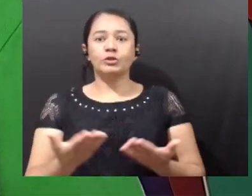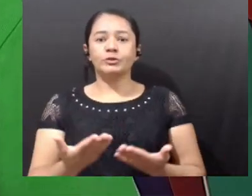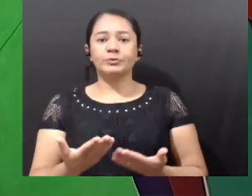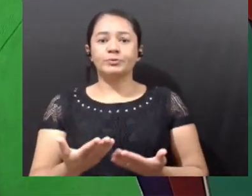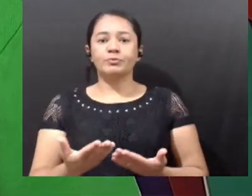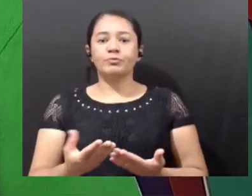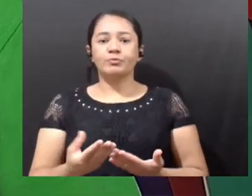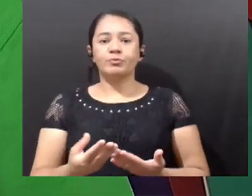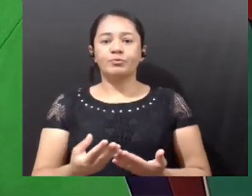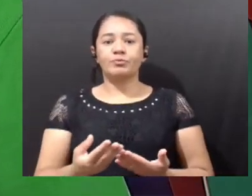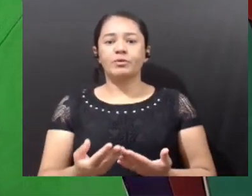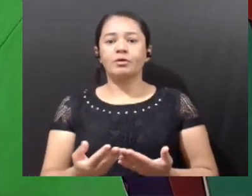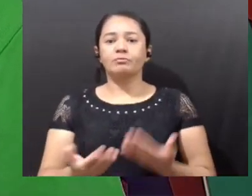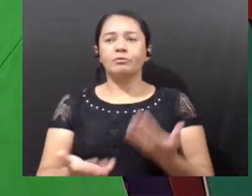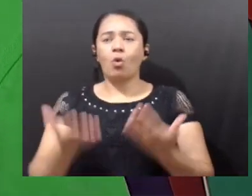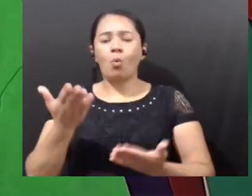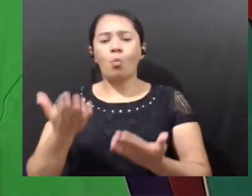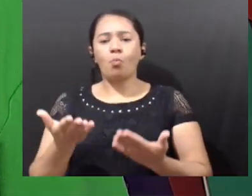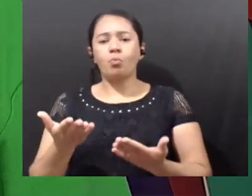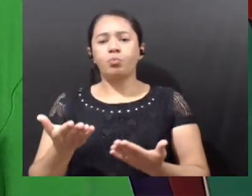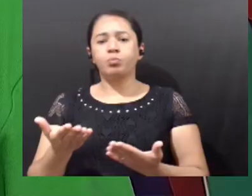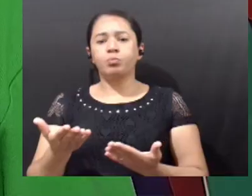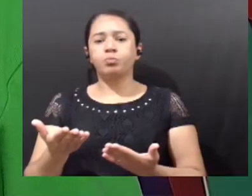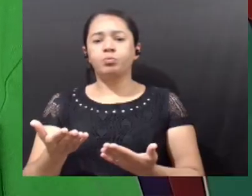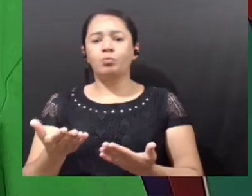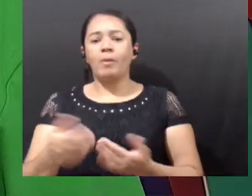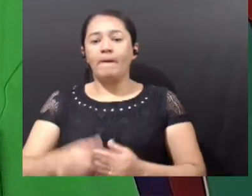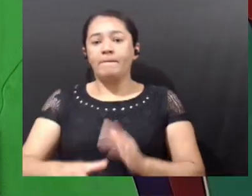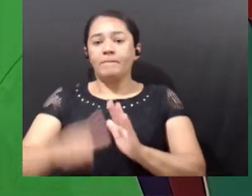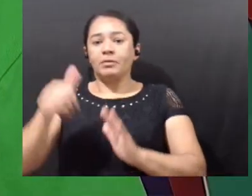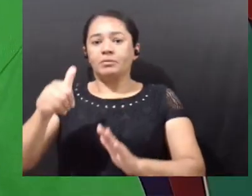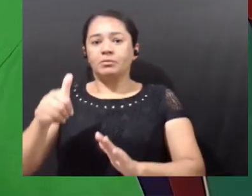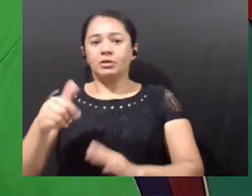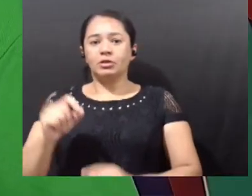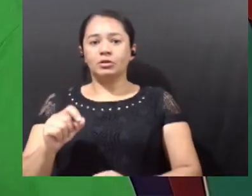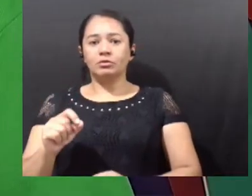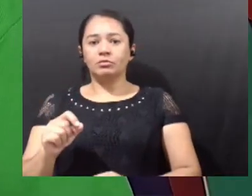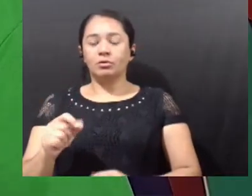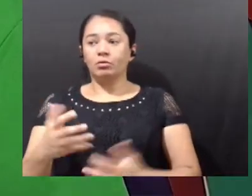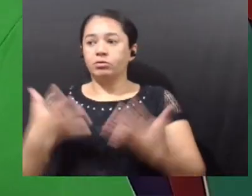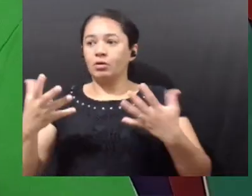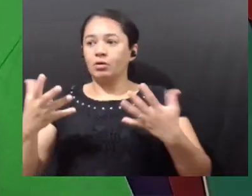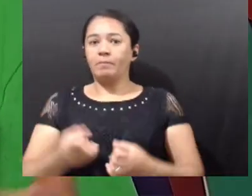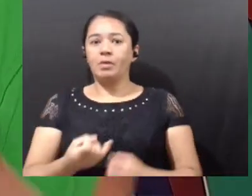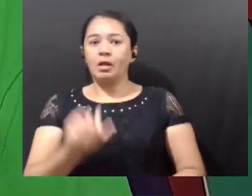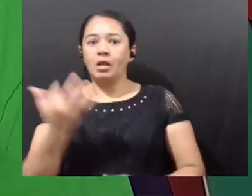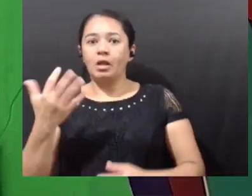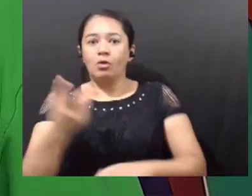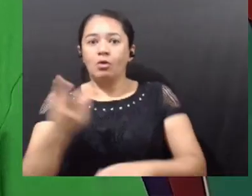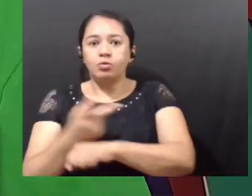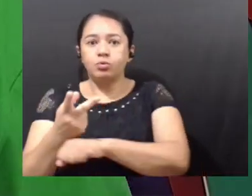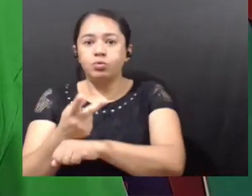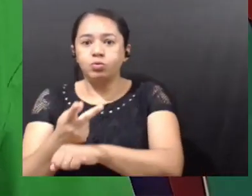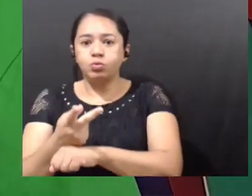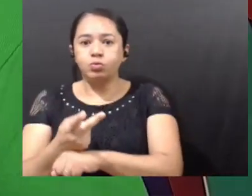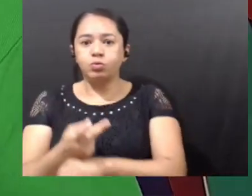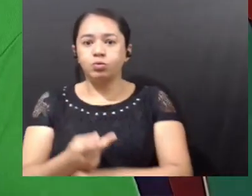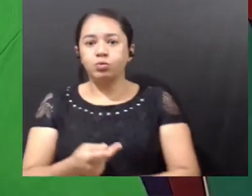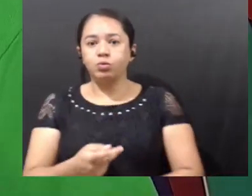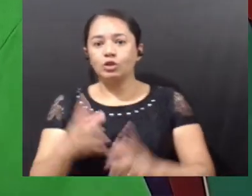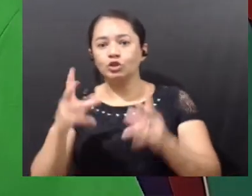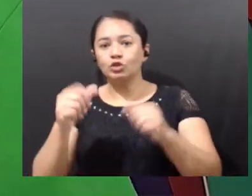balanço, primeiro assim, que surpreendeu positivamente pelo alto volume de procura, então assim, toda hora tem